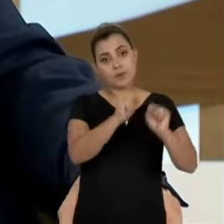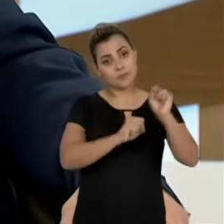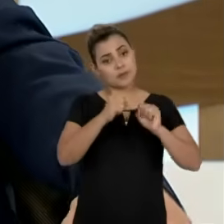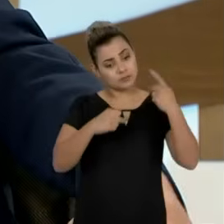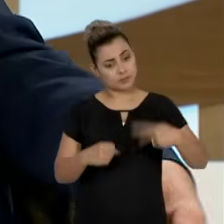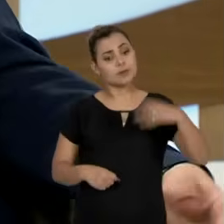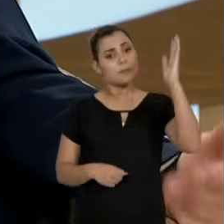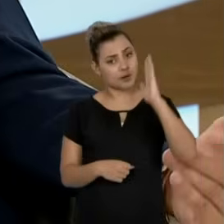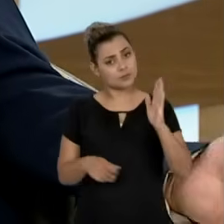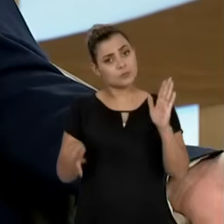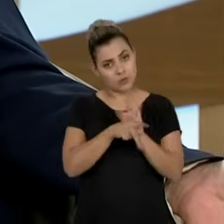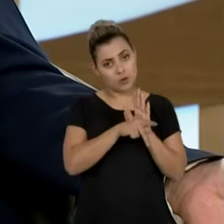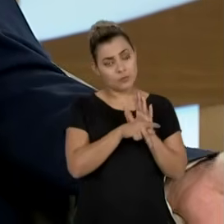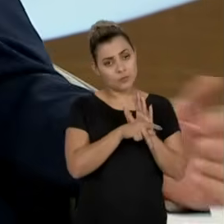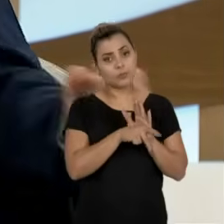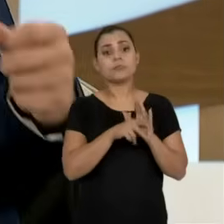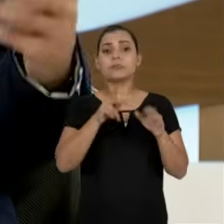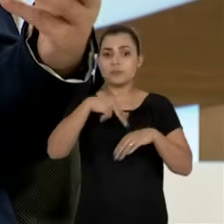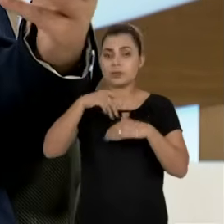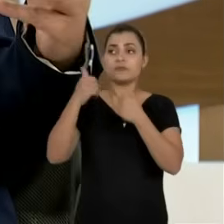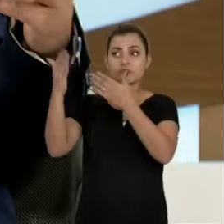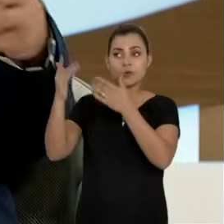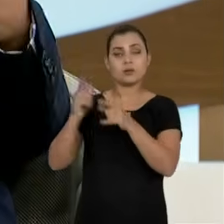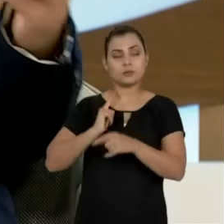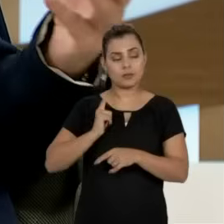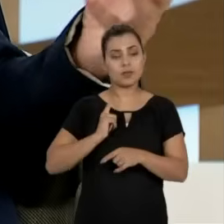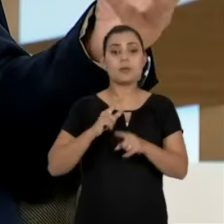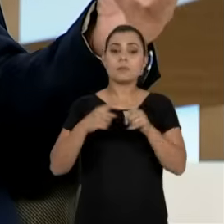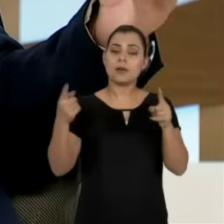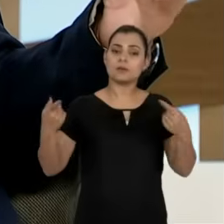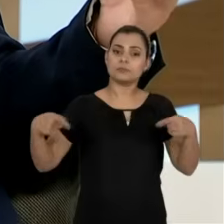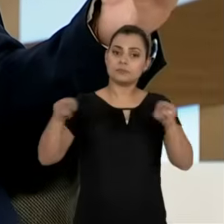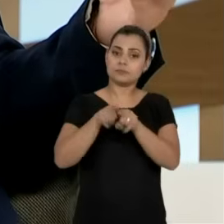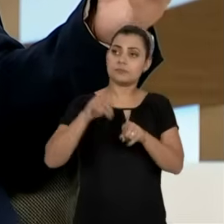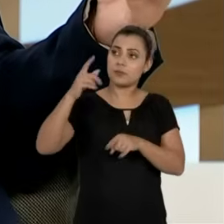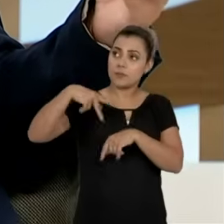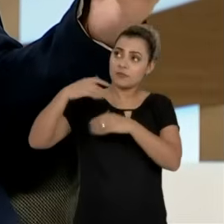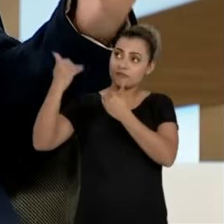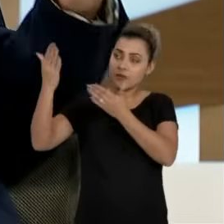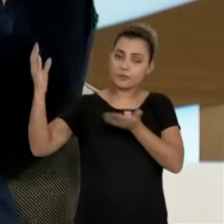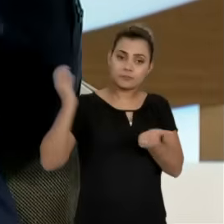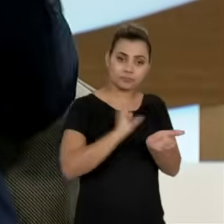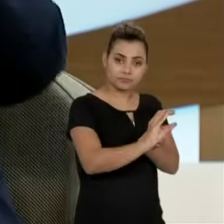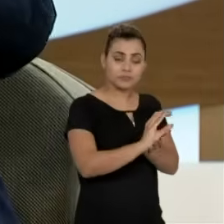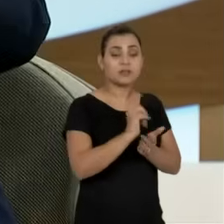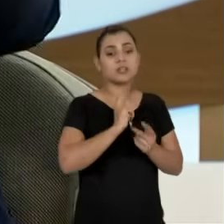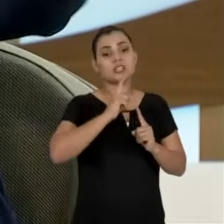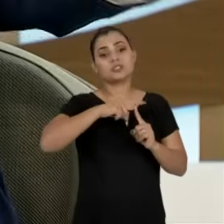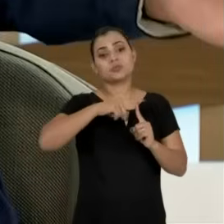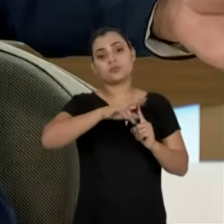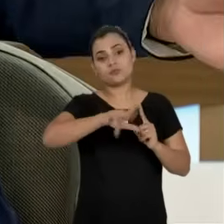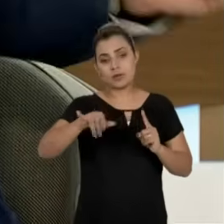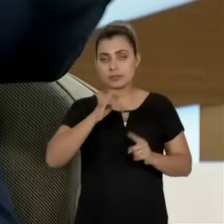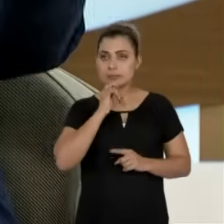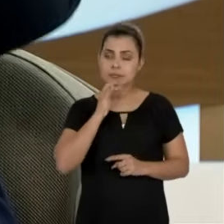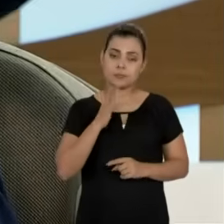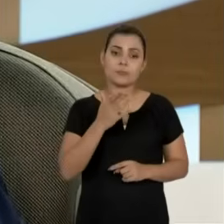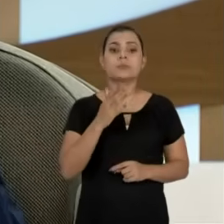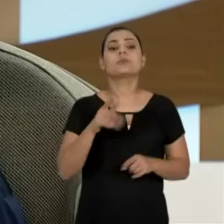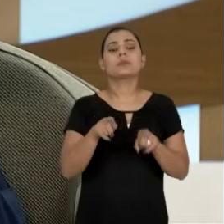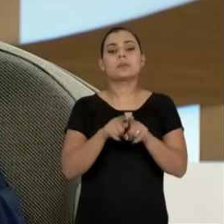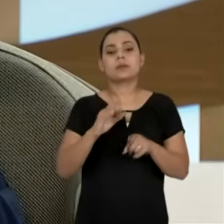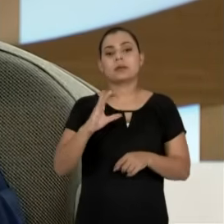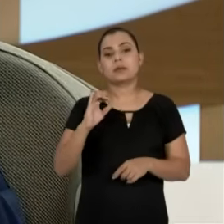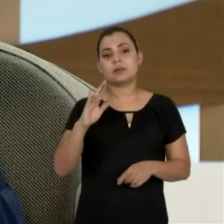nacionais. E tem também internacional. Agora, tem cooperação internacional, tem vários tipos. Hoje nós temos também, por exemplo, Criança